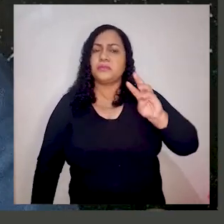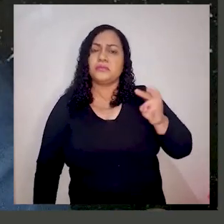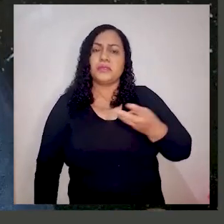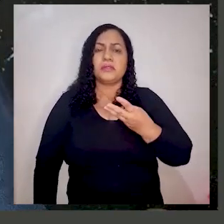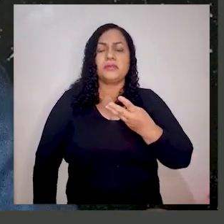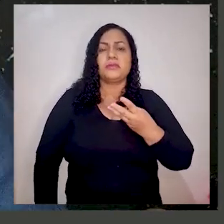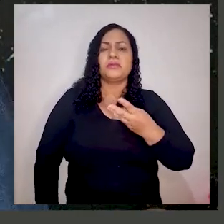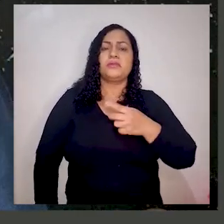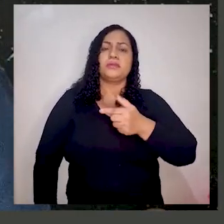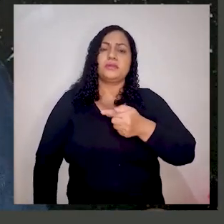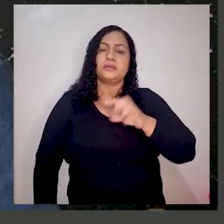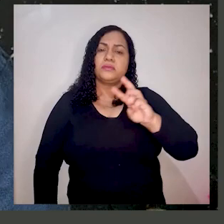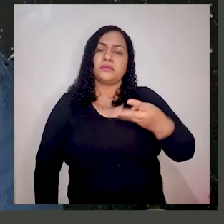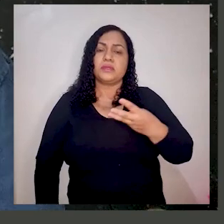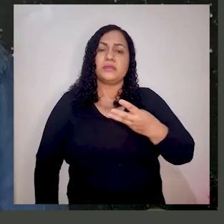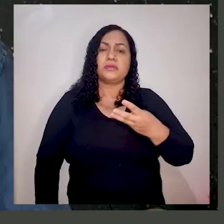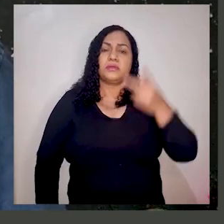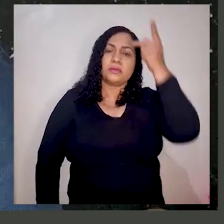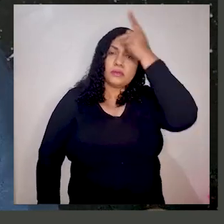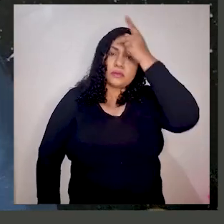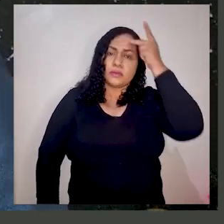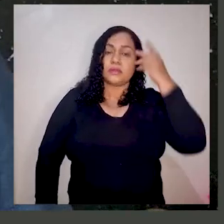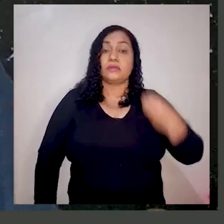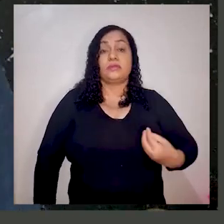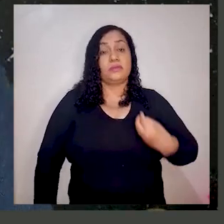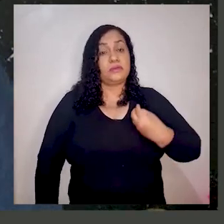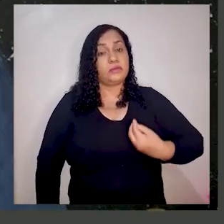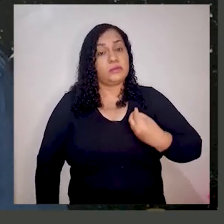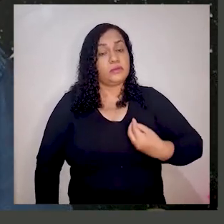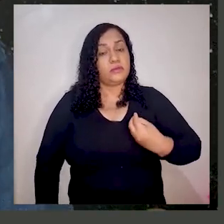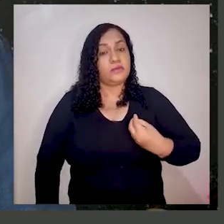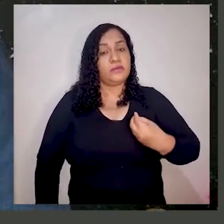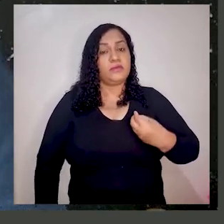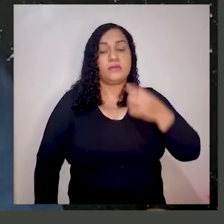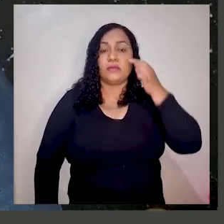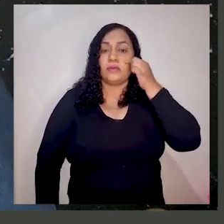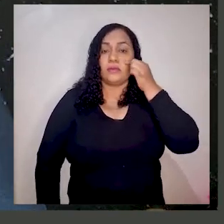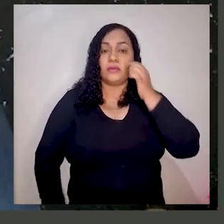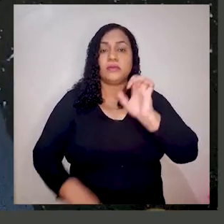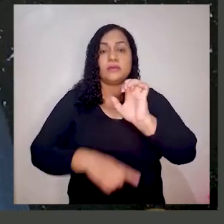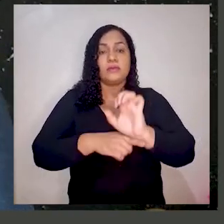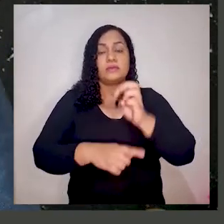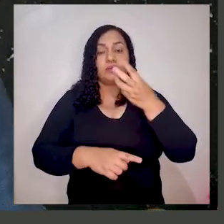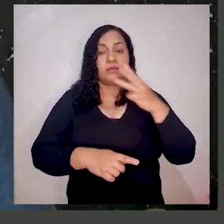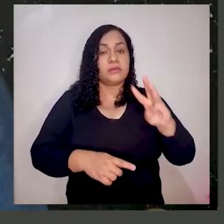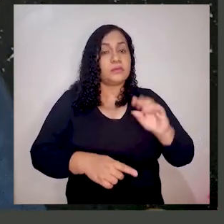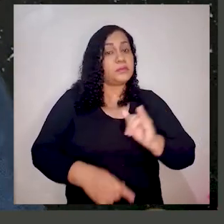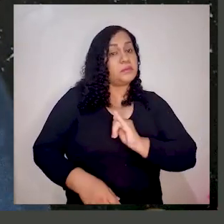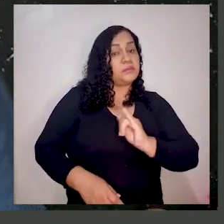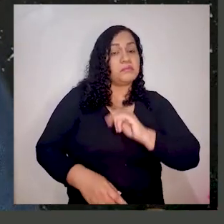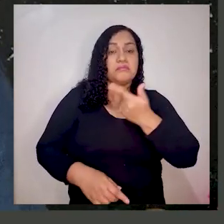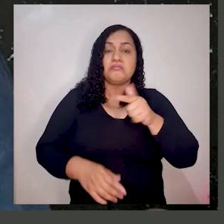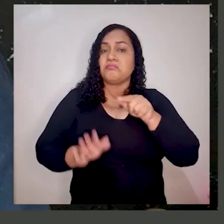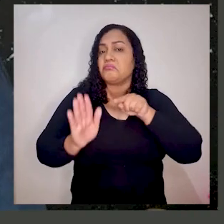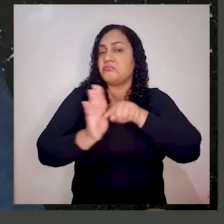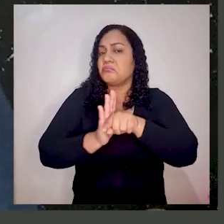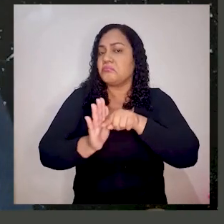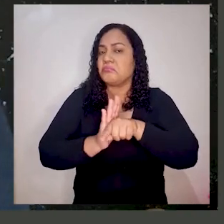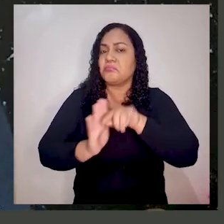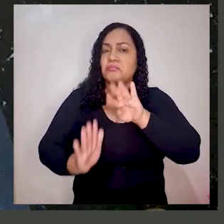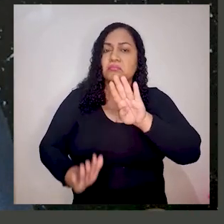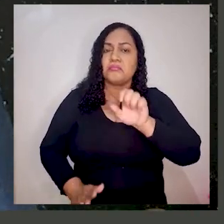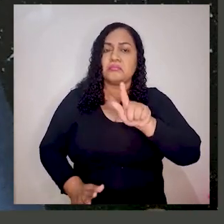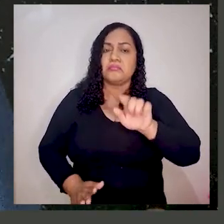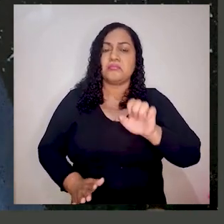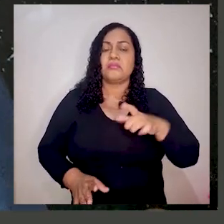7 milhões de habitantes no estado do Maranhão. Aqui em Imperatriz ainda não tivemos o censo, para ter assim